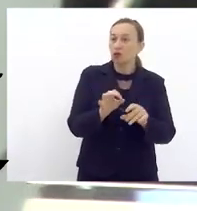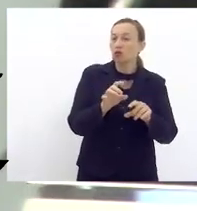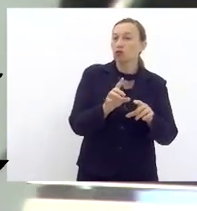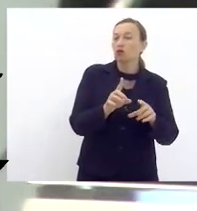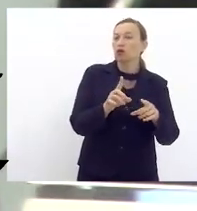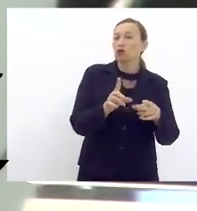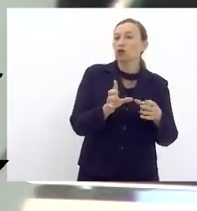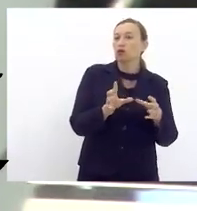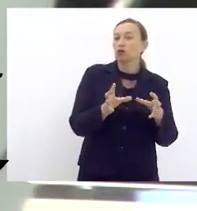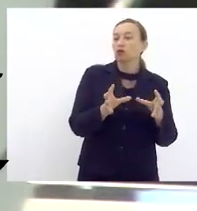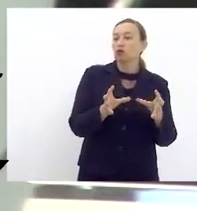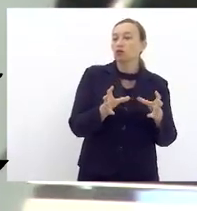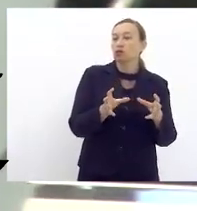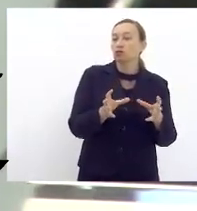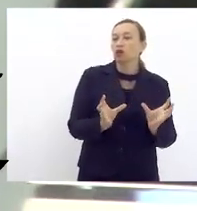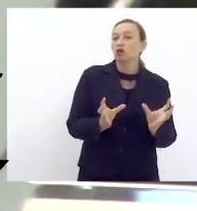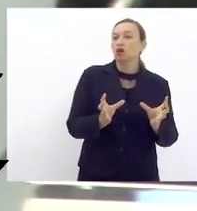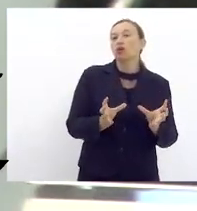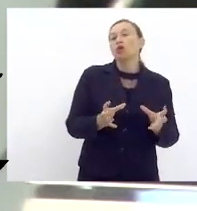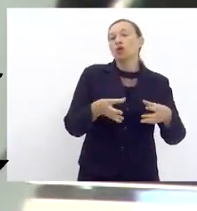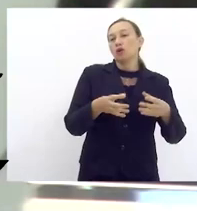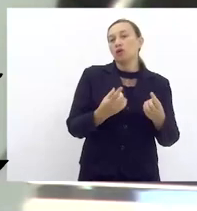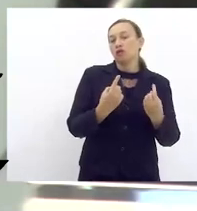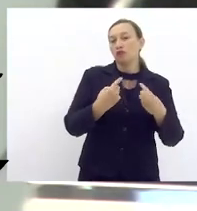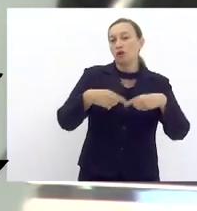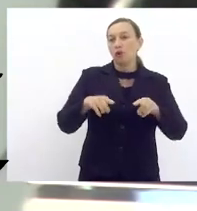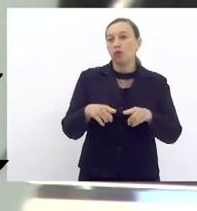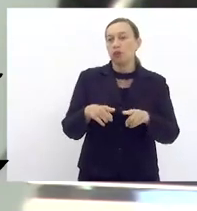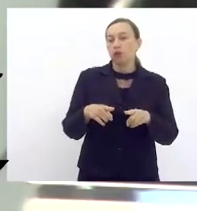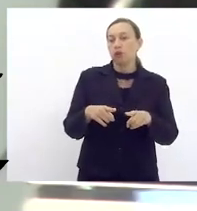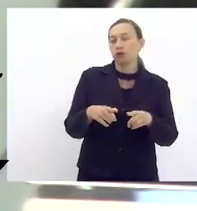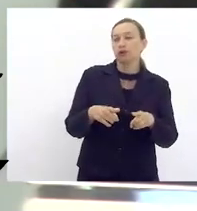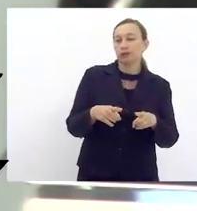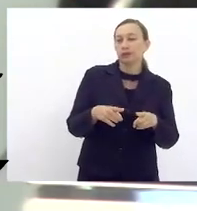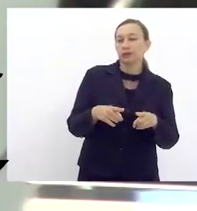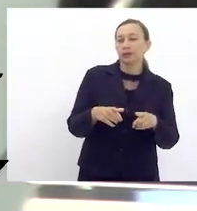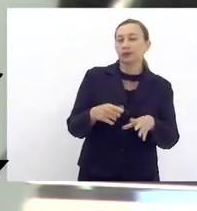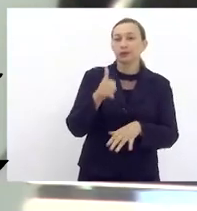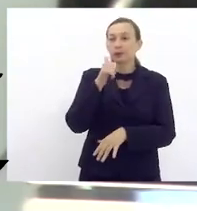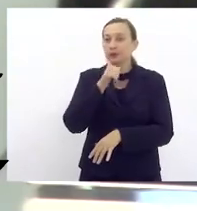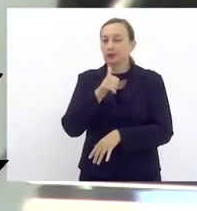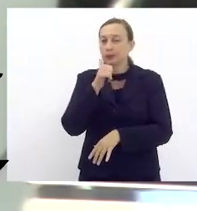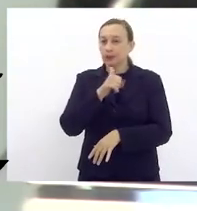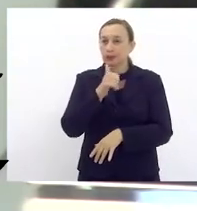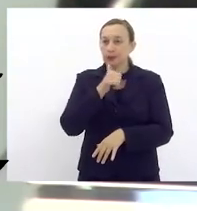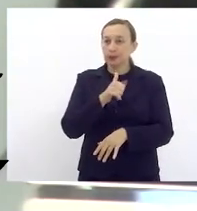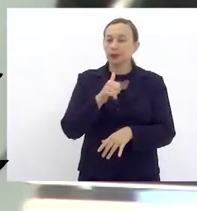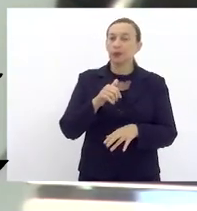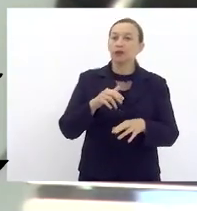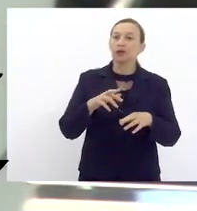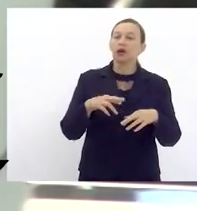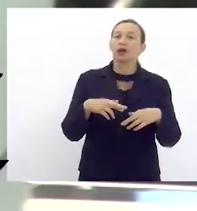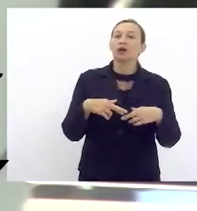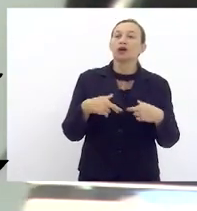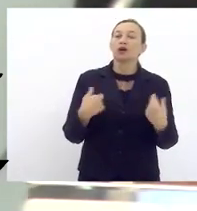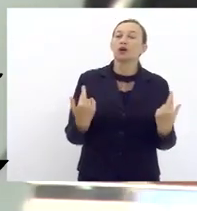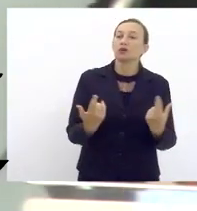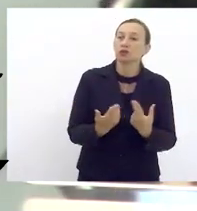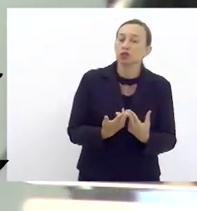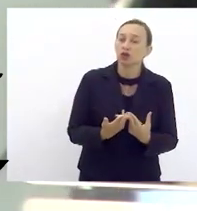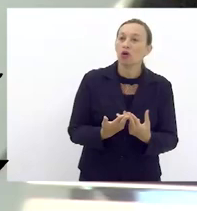nos moldes do Combate à violência contra mulher realização de uma campanha junto aos órgãos e a toda a sociedade